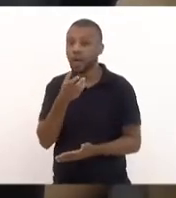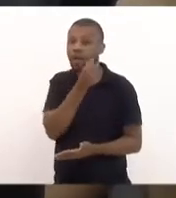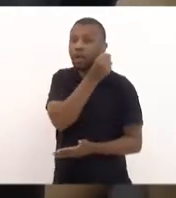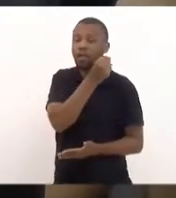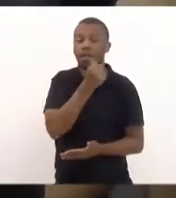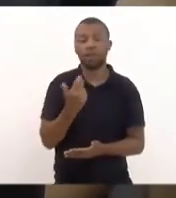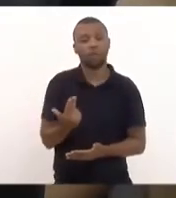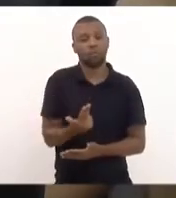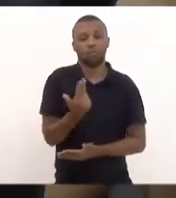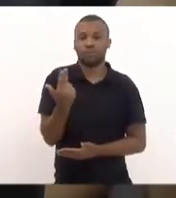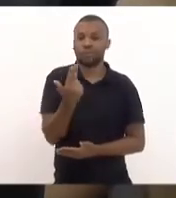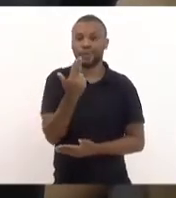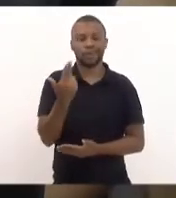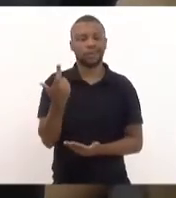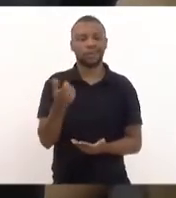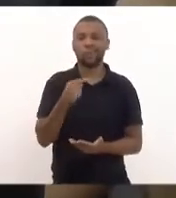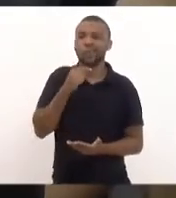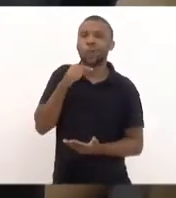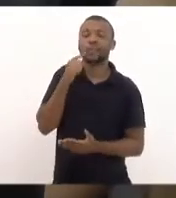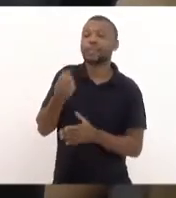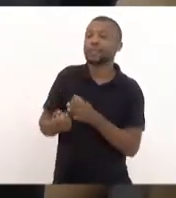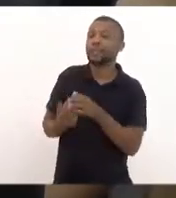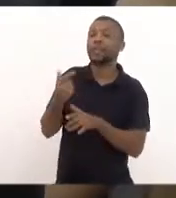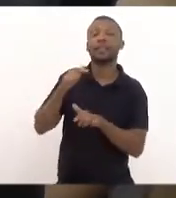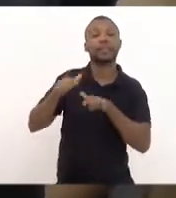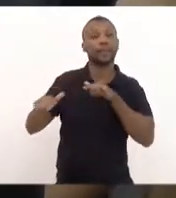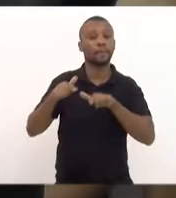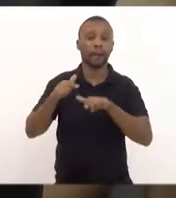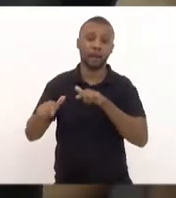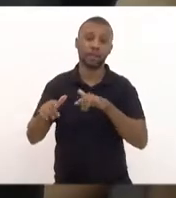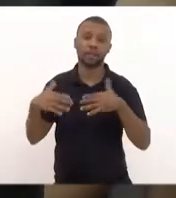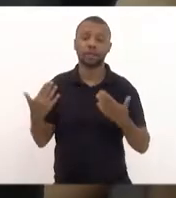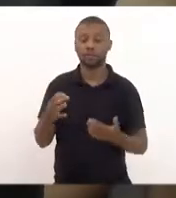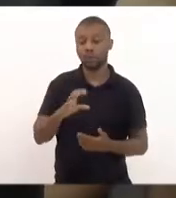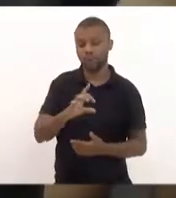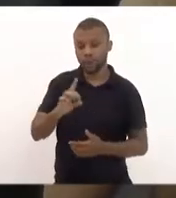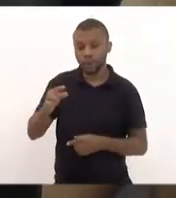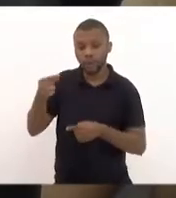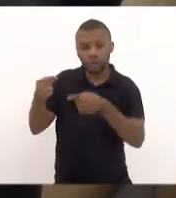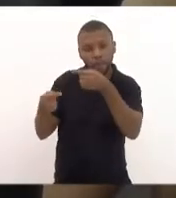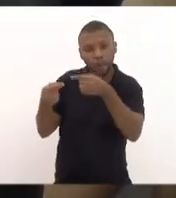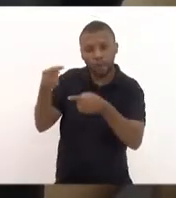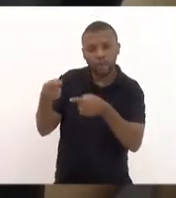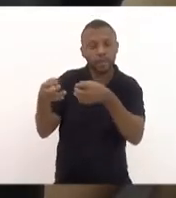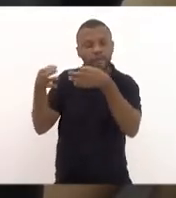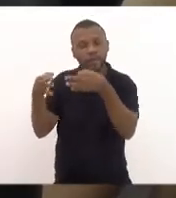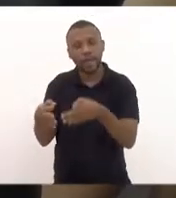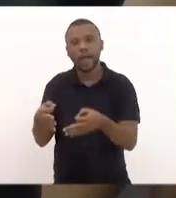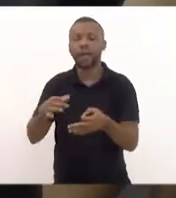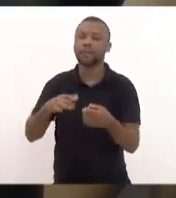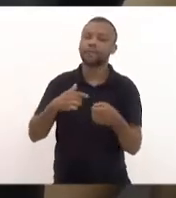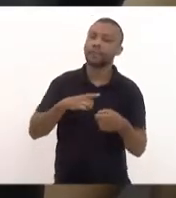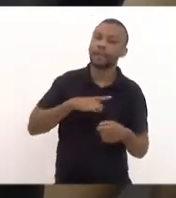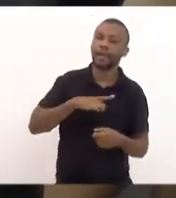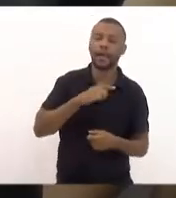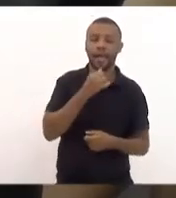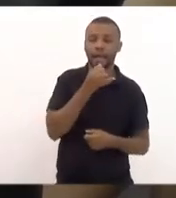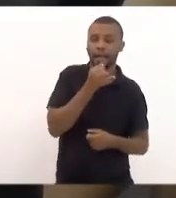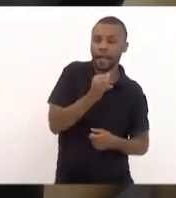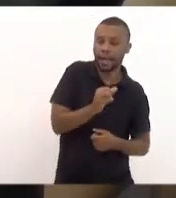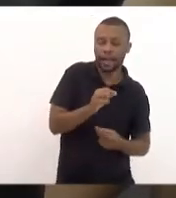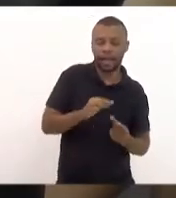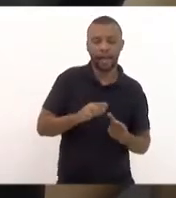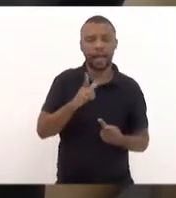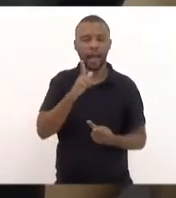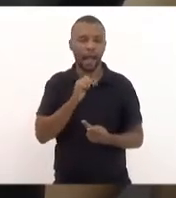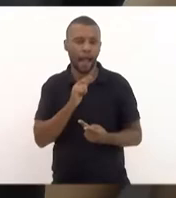não vai passar a ter empresa lá. É necessário uma coordenação de políticas, precisa ter água, precisa ter energia elétrica.